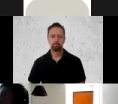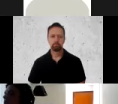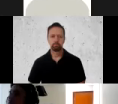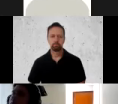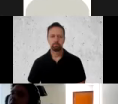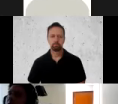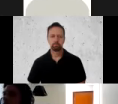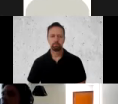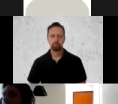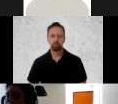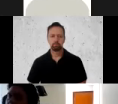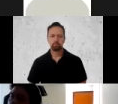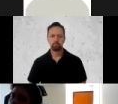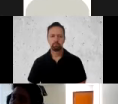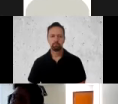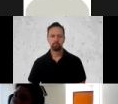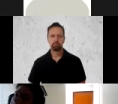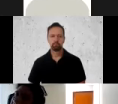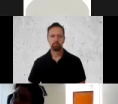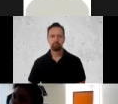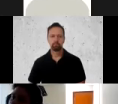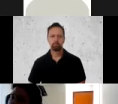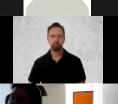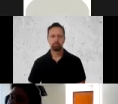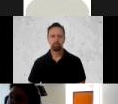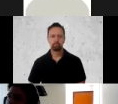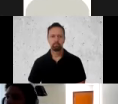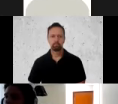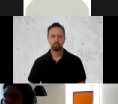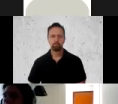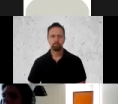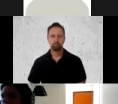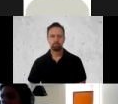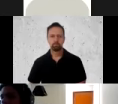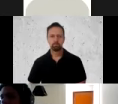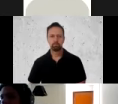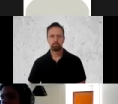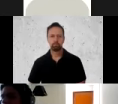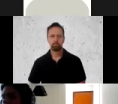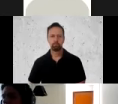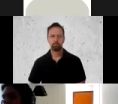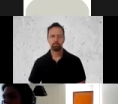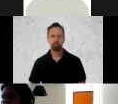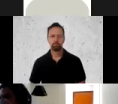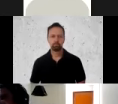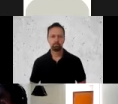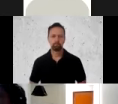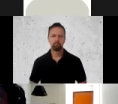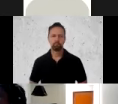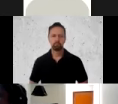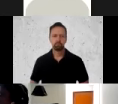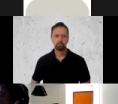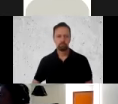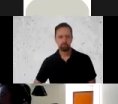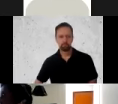definição, os resultados continuaram sendo robustos. Depois ele verificou, fez um teste para